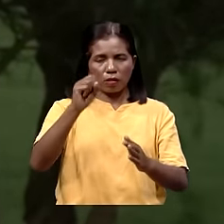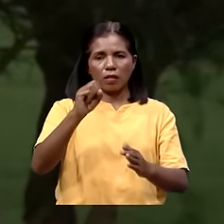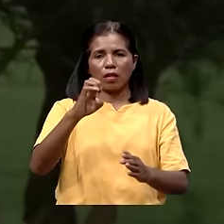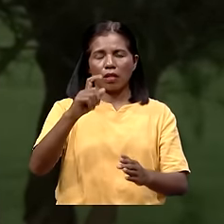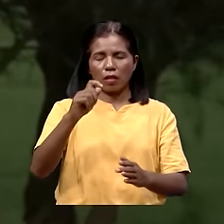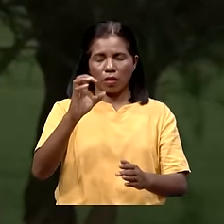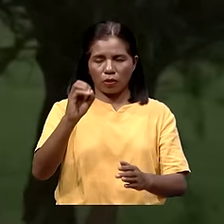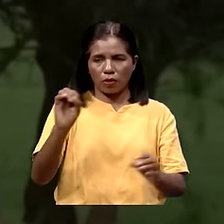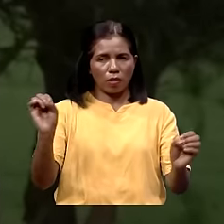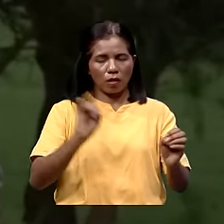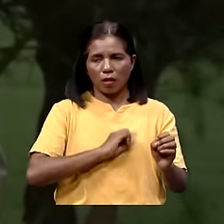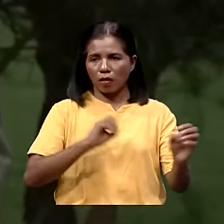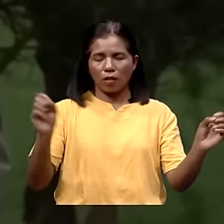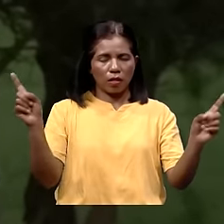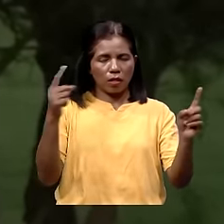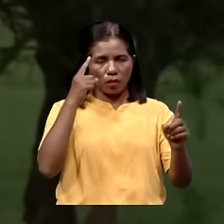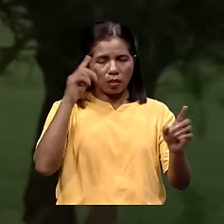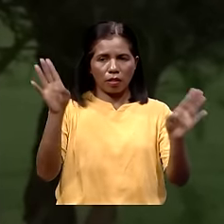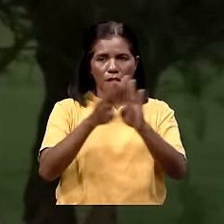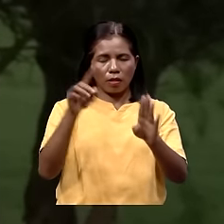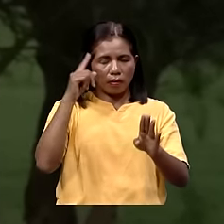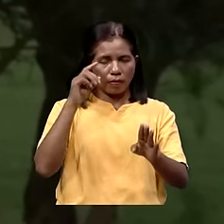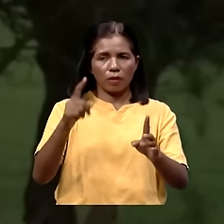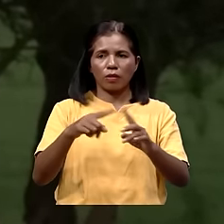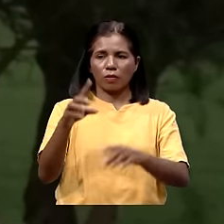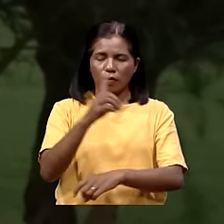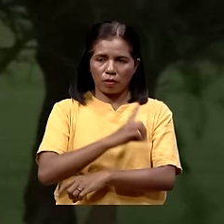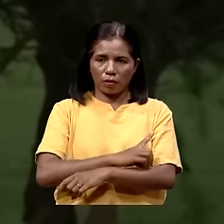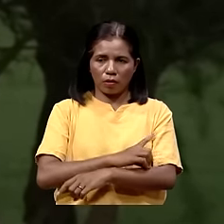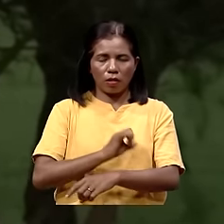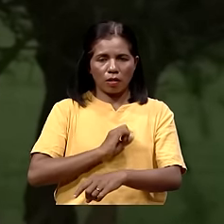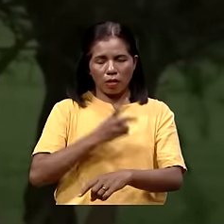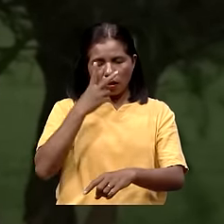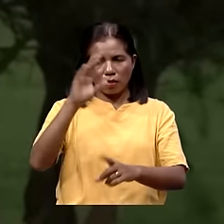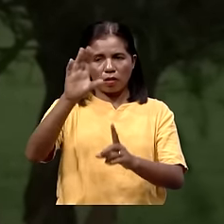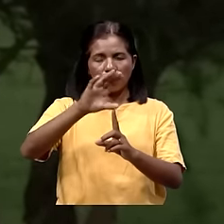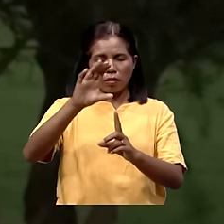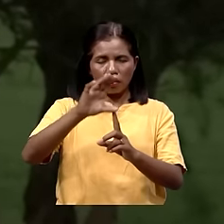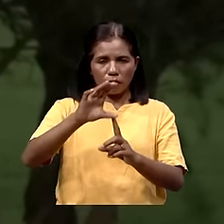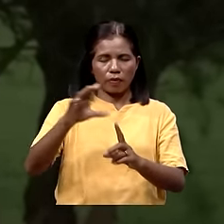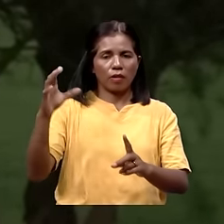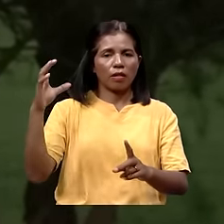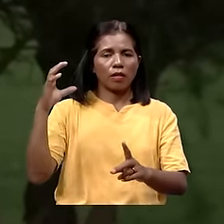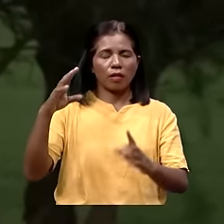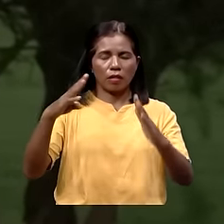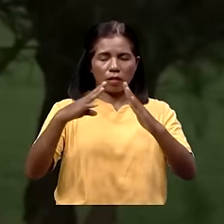Ao Latacamatan, ao Oindunia, através da minha chefe de Casa Civil, ao